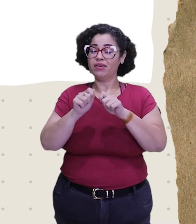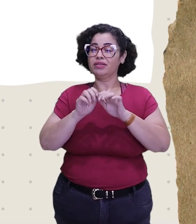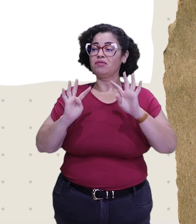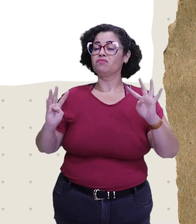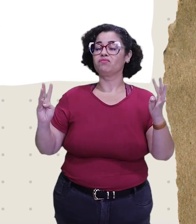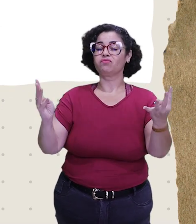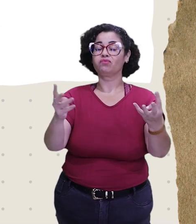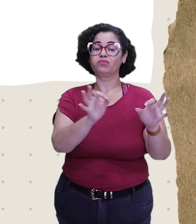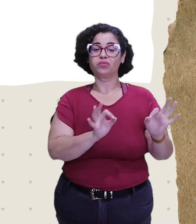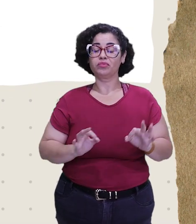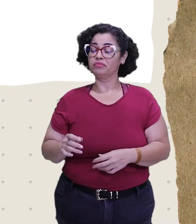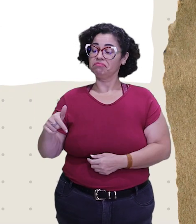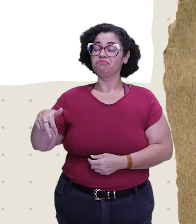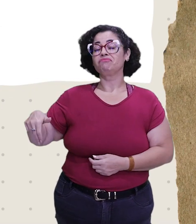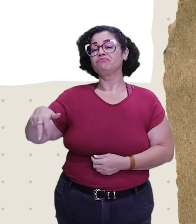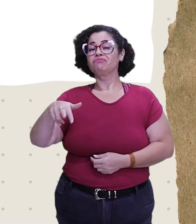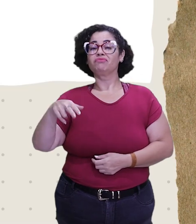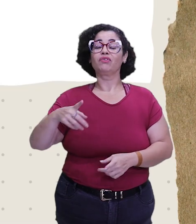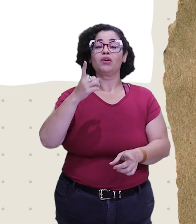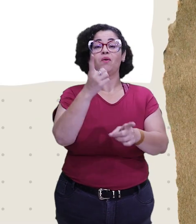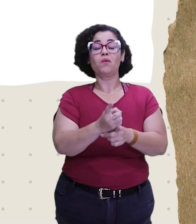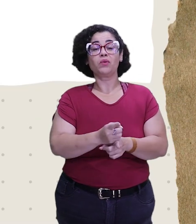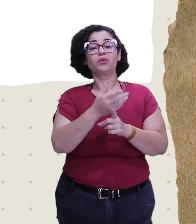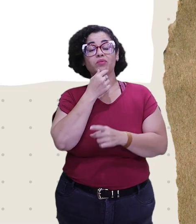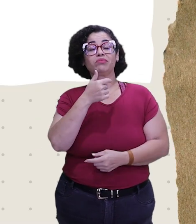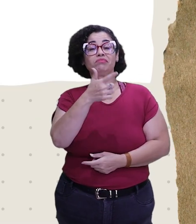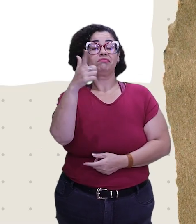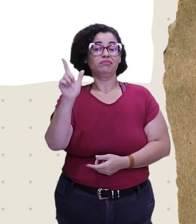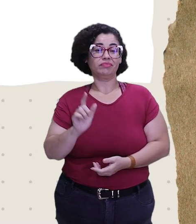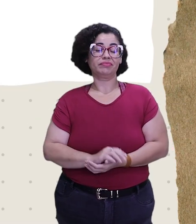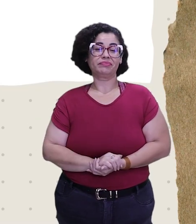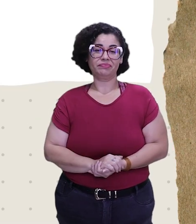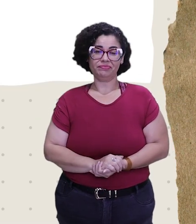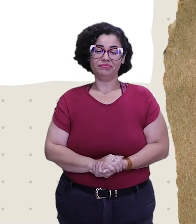armar, e saiu para encontrar Nhozinho França.